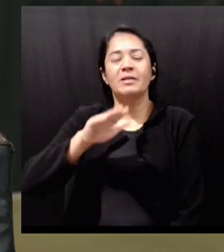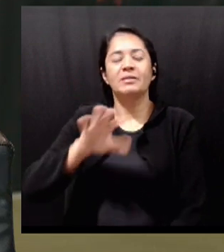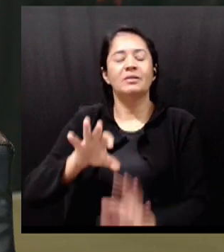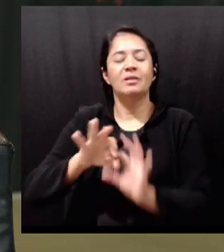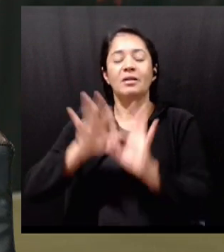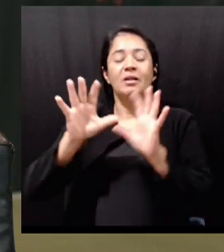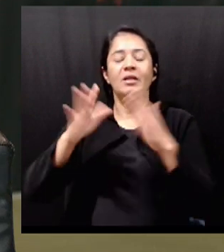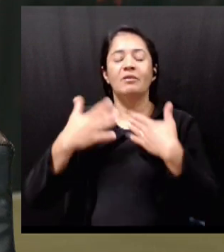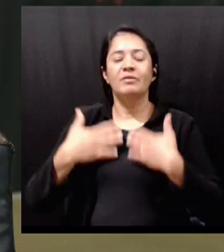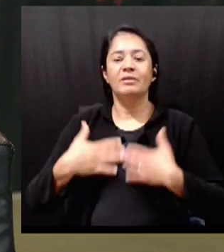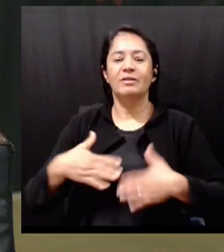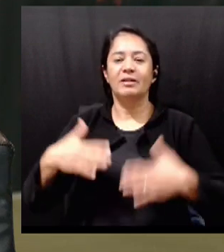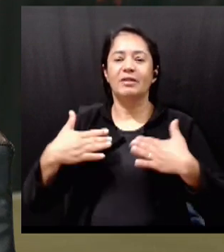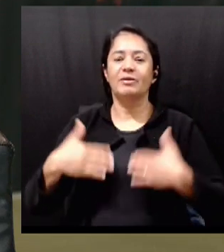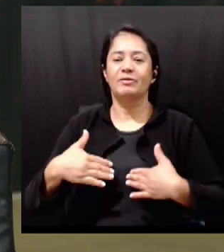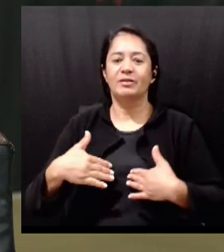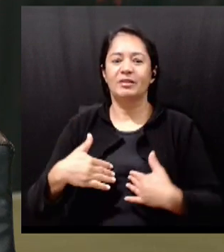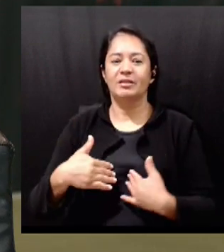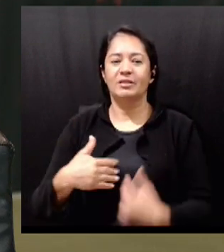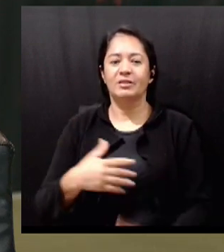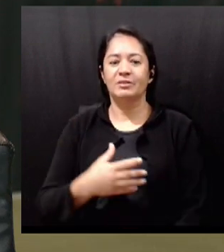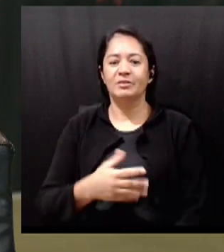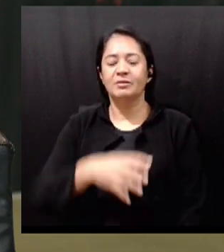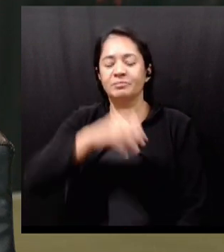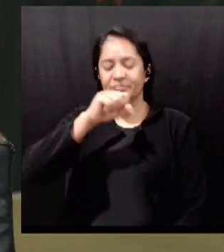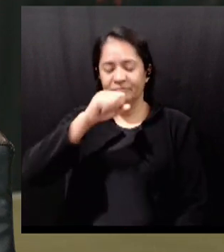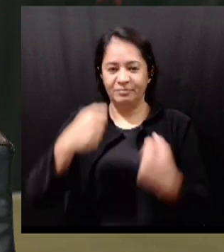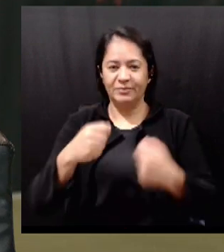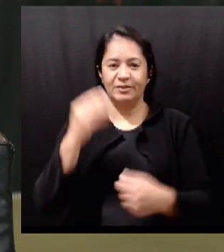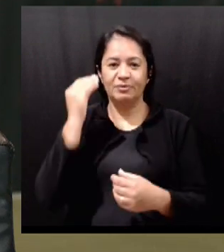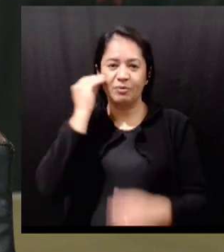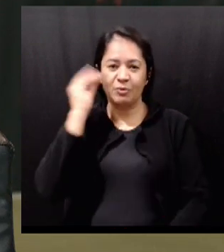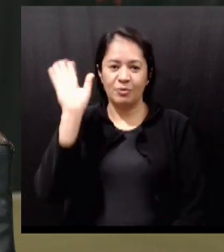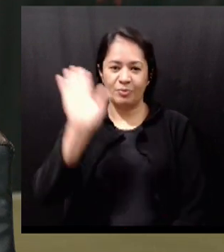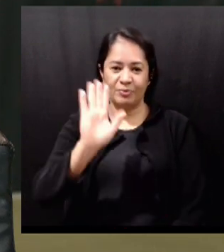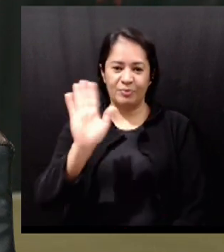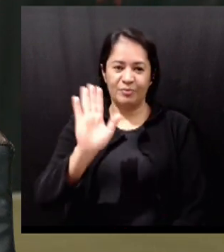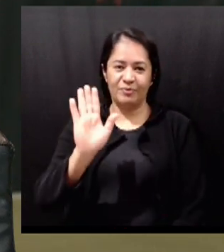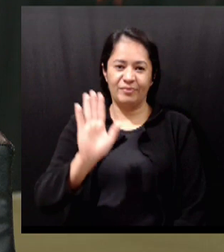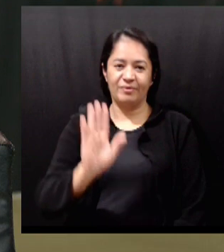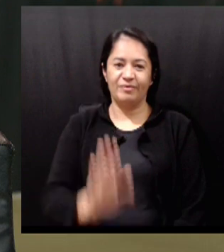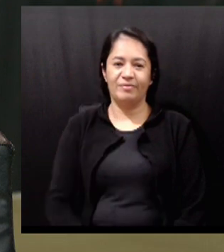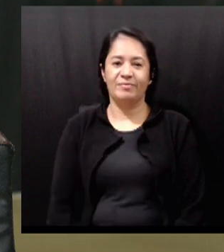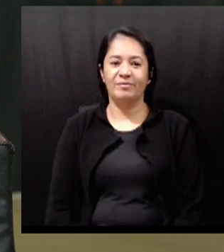Não esqueça de respirar. Beijo grande para você e a gente se encontra na segunda-feira, a partir